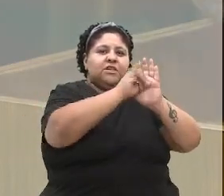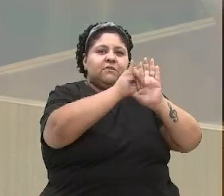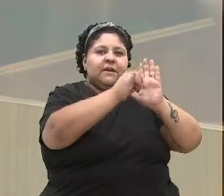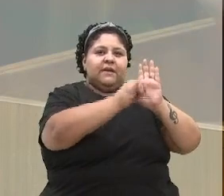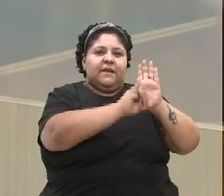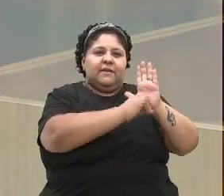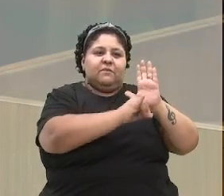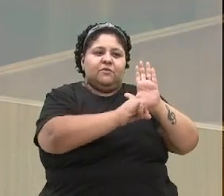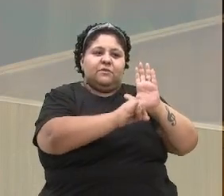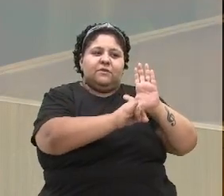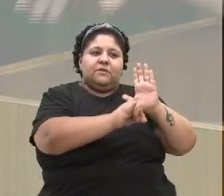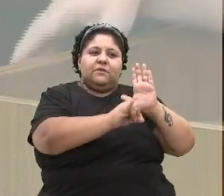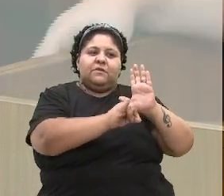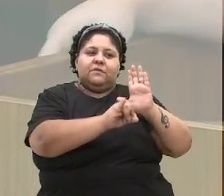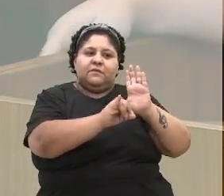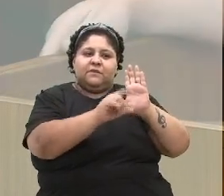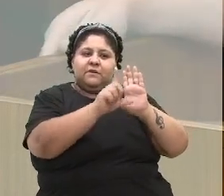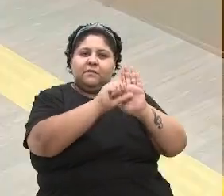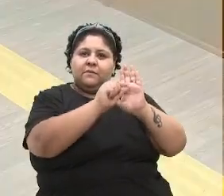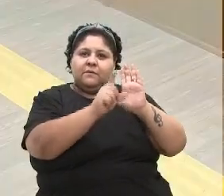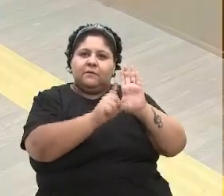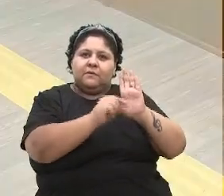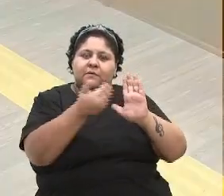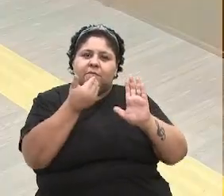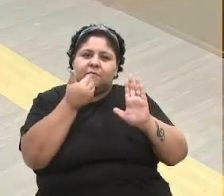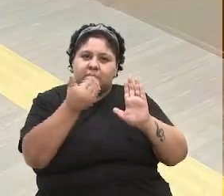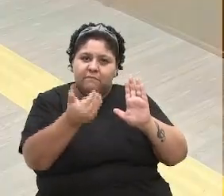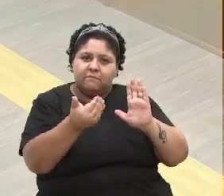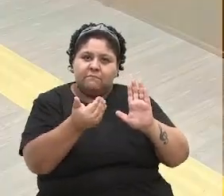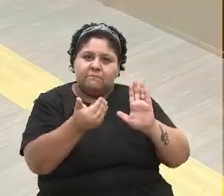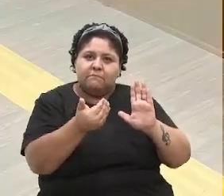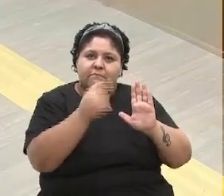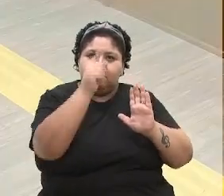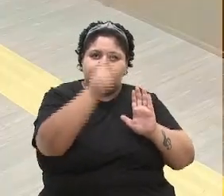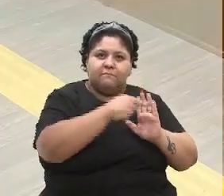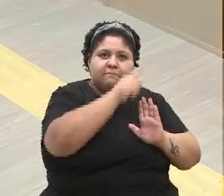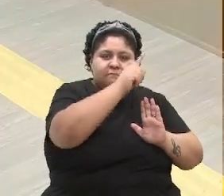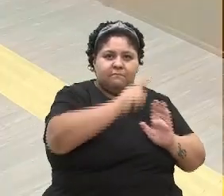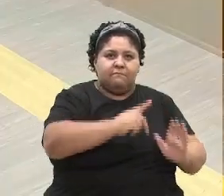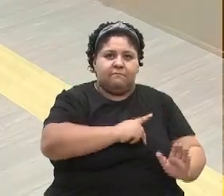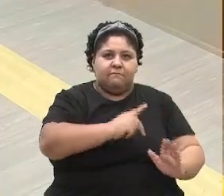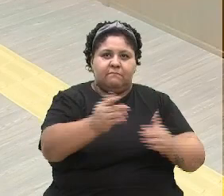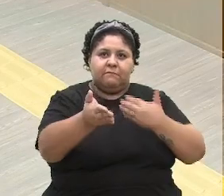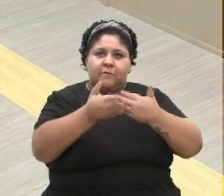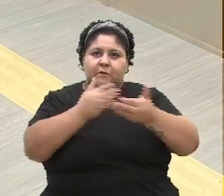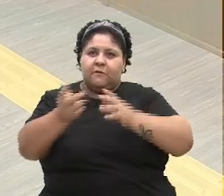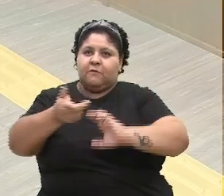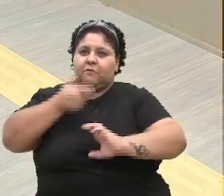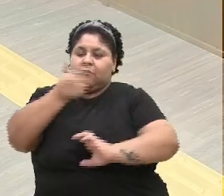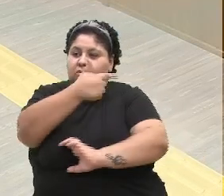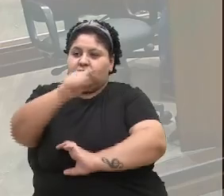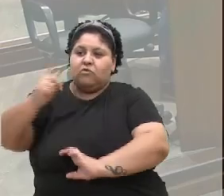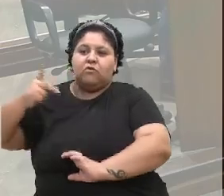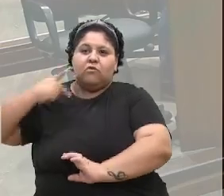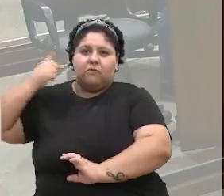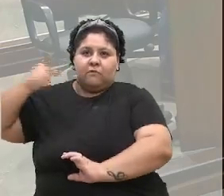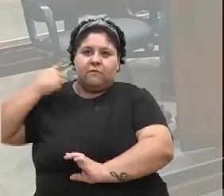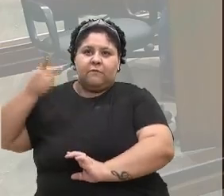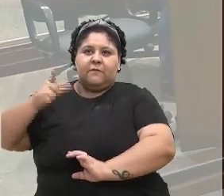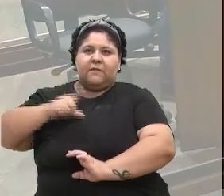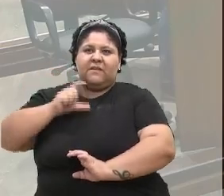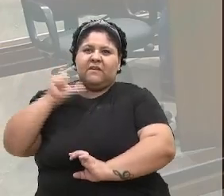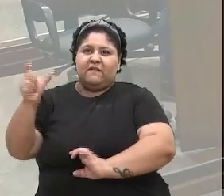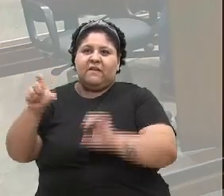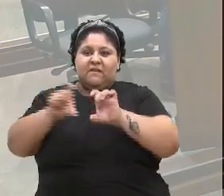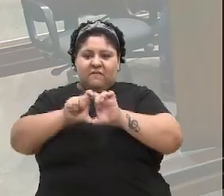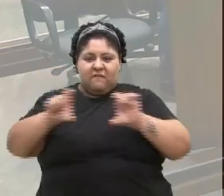É o 209 do regimento interno. Solicitar censura do presidente a qualquer pronunciamento de outro vereador que contenha expressão, frase ou conceito